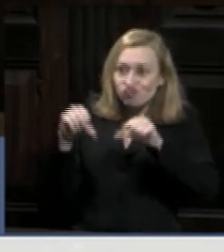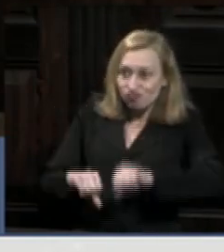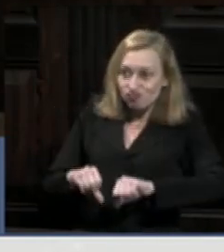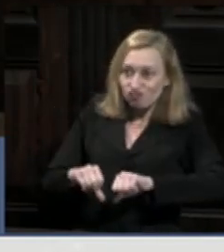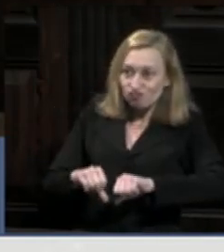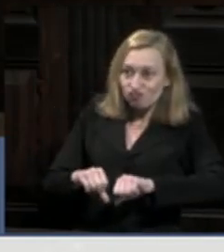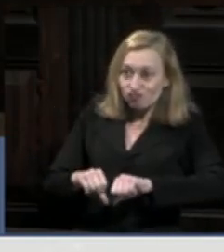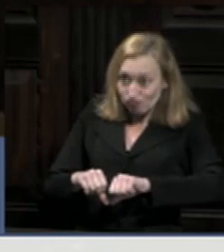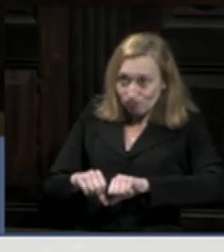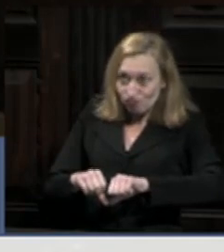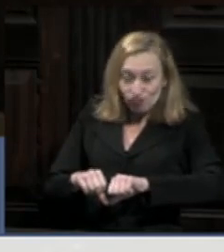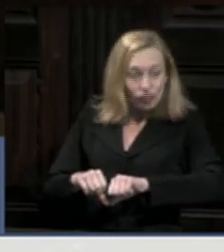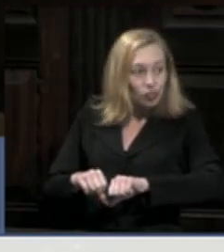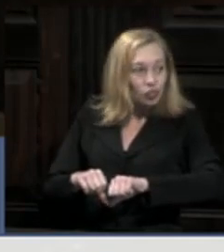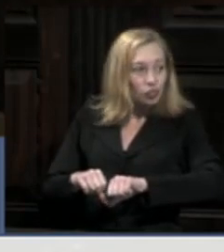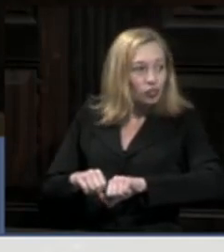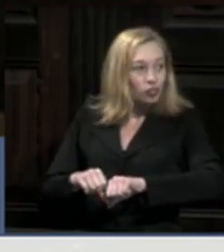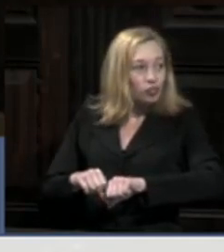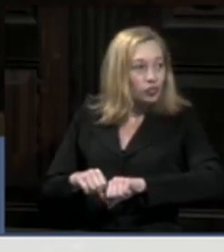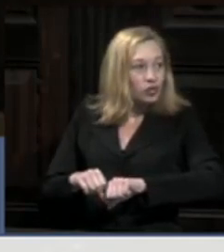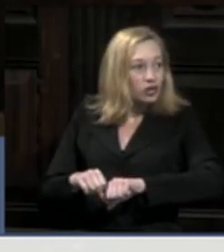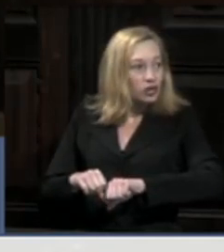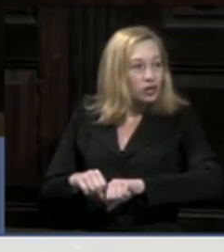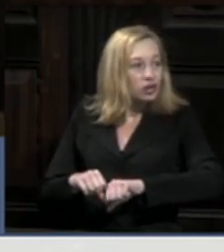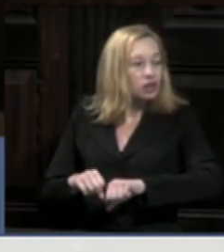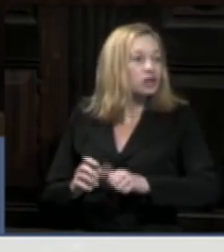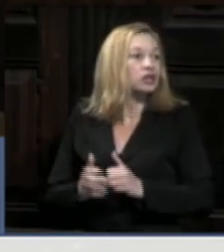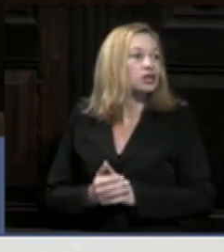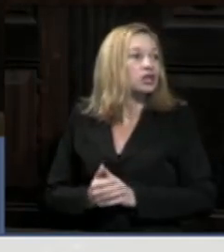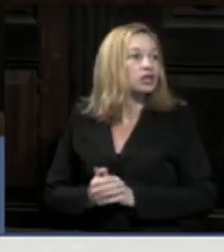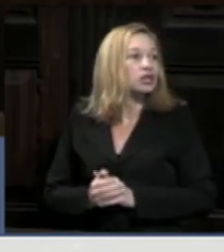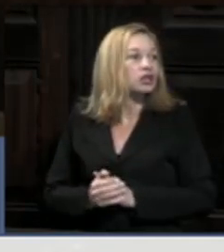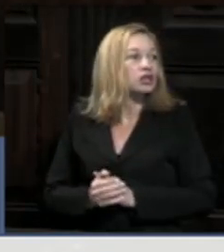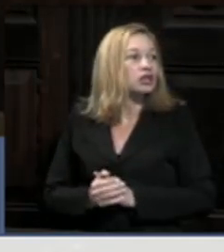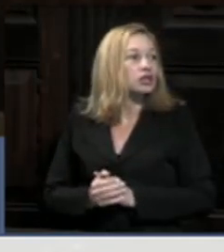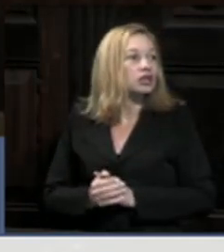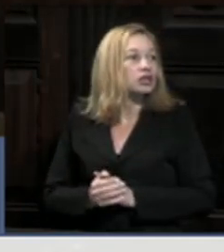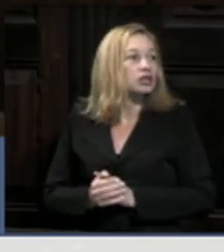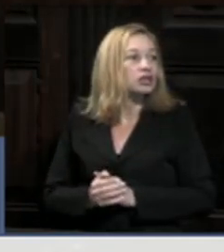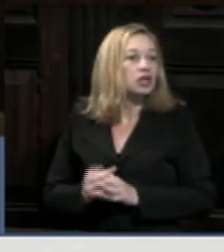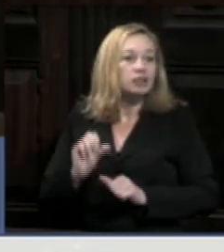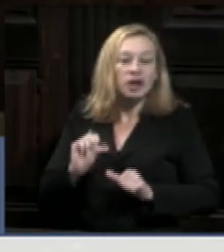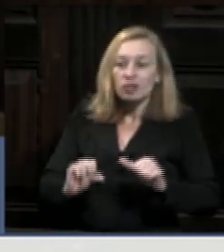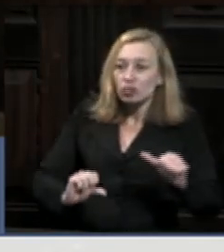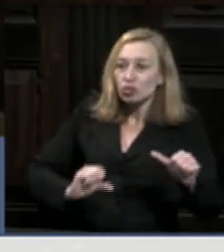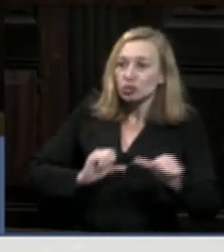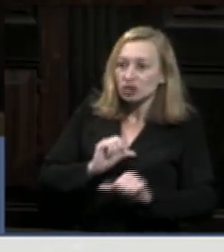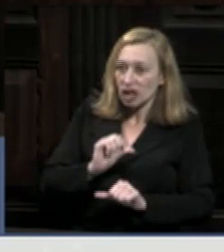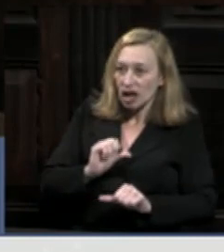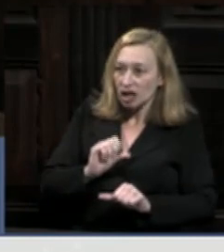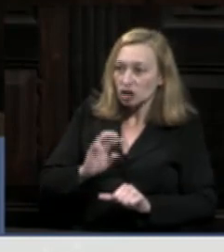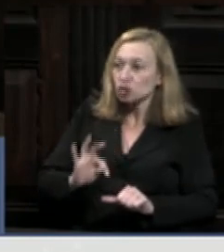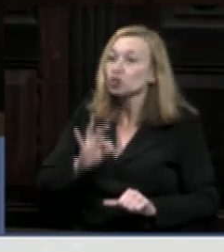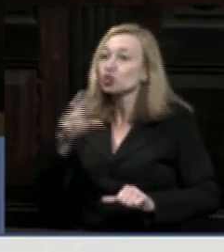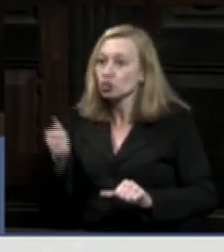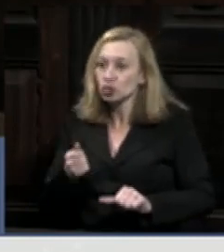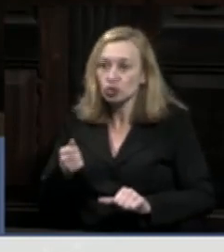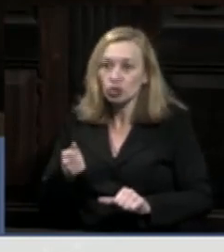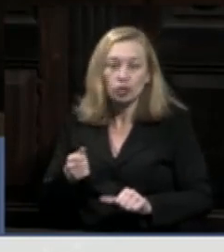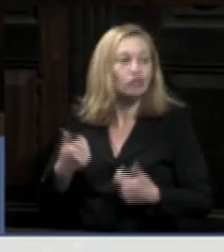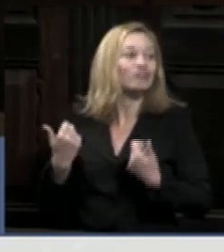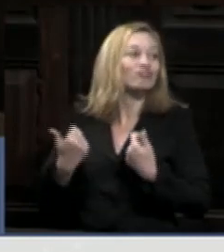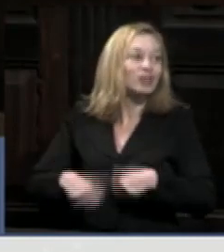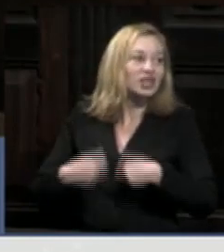parecendo que levou um nocaute no fc e pra mudar essa trajetória e para mudar isso é